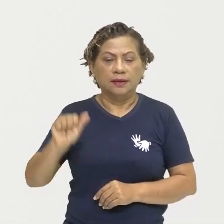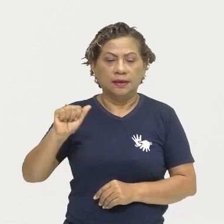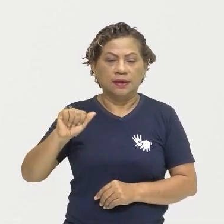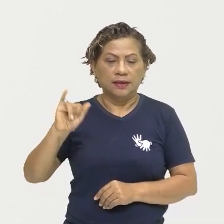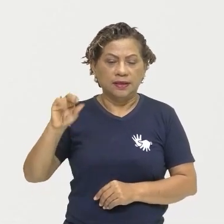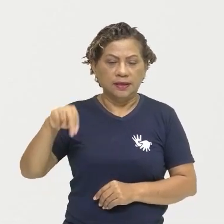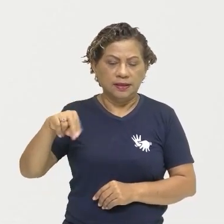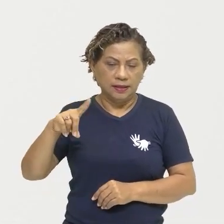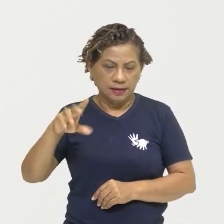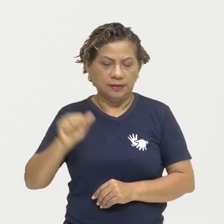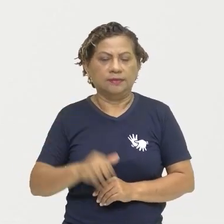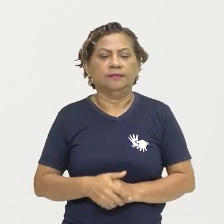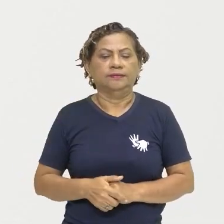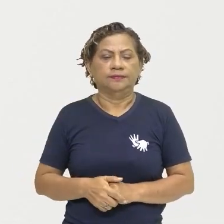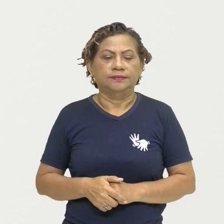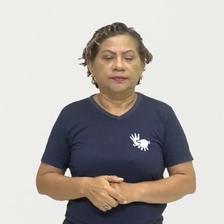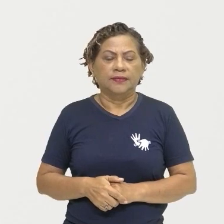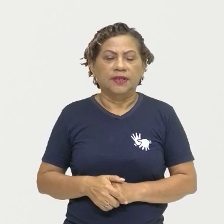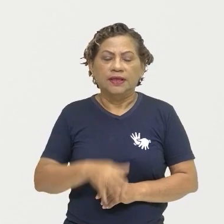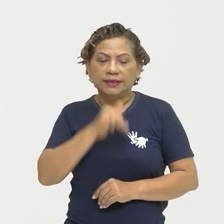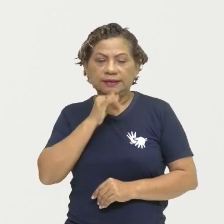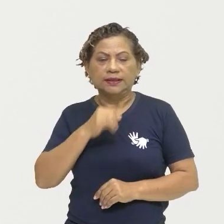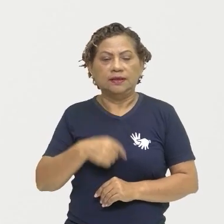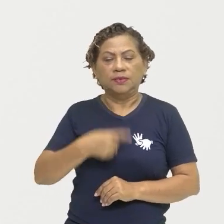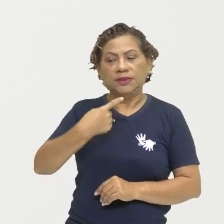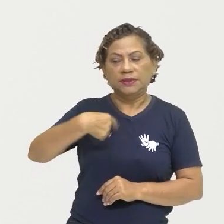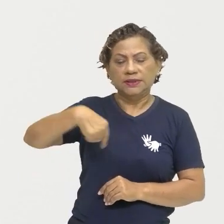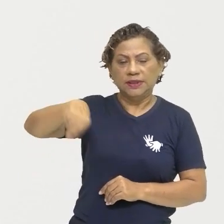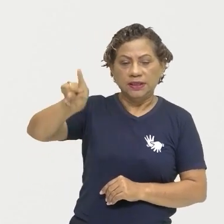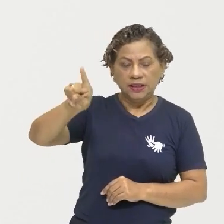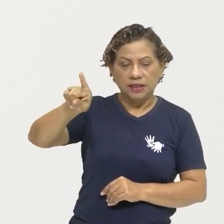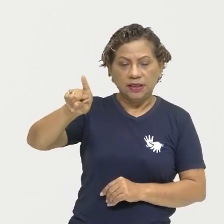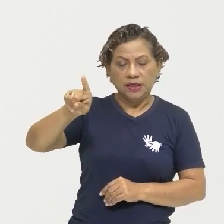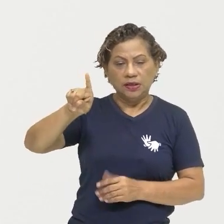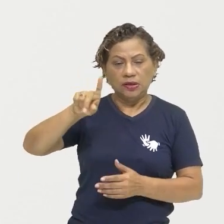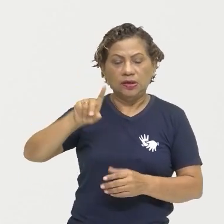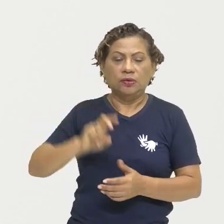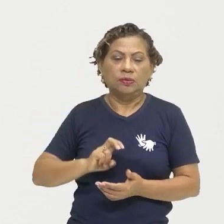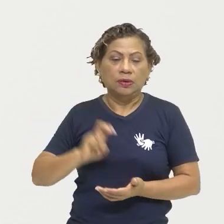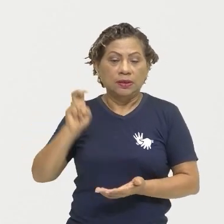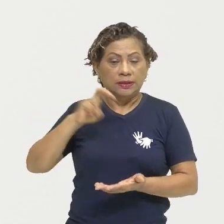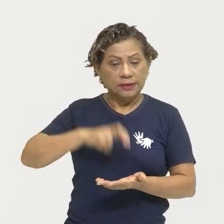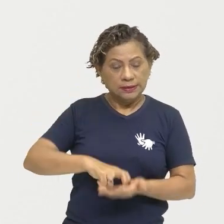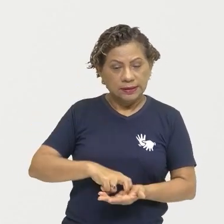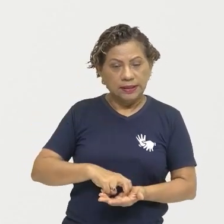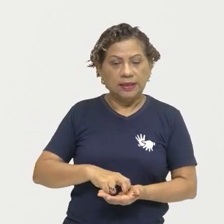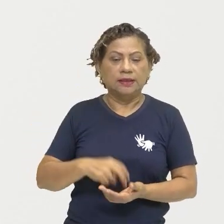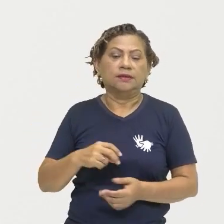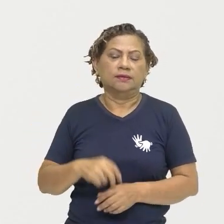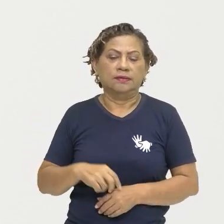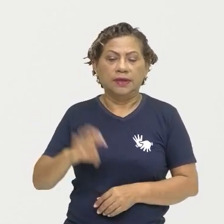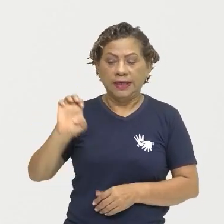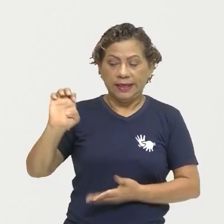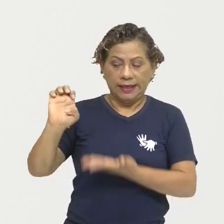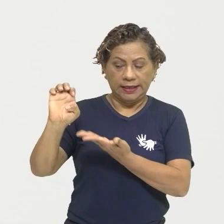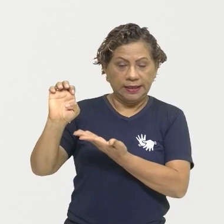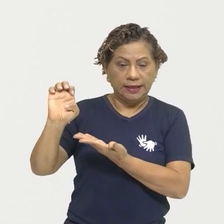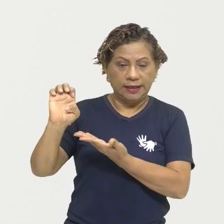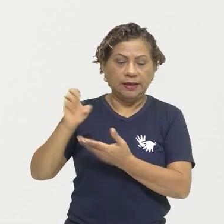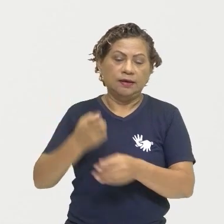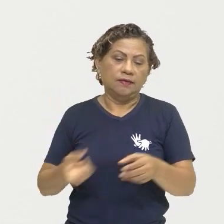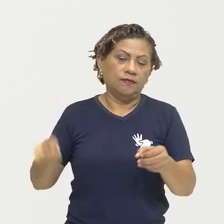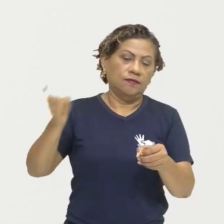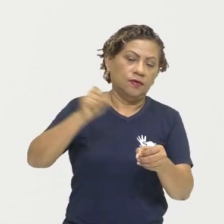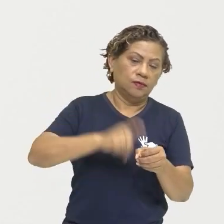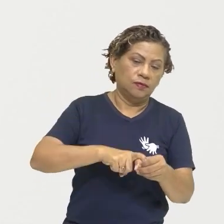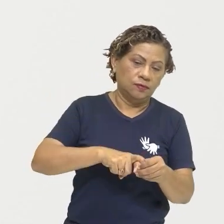soma. Fez isso, mais isso aqui. Saiu cedo e voltou cedo. Perceba que a ideia que traz